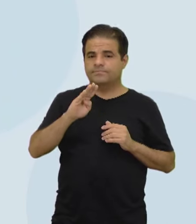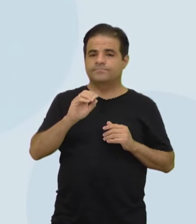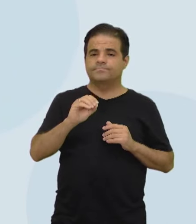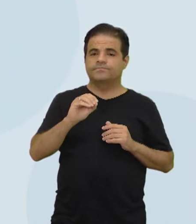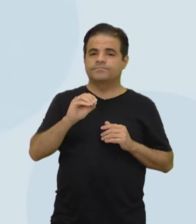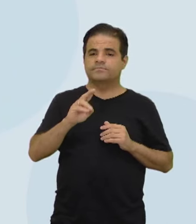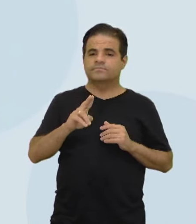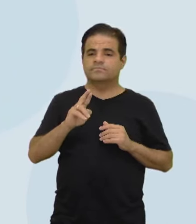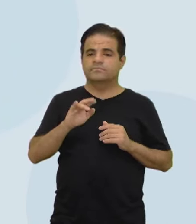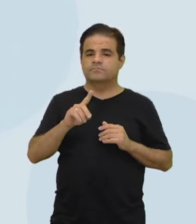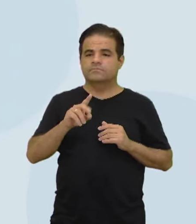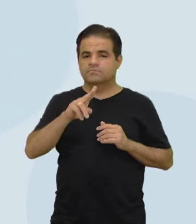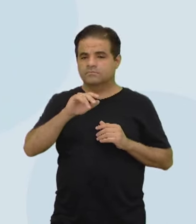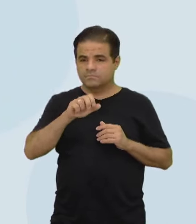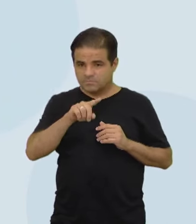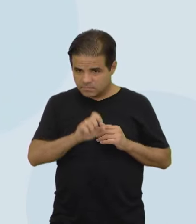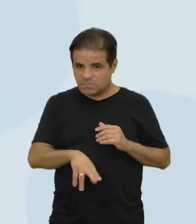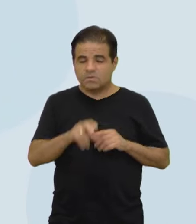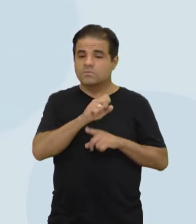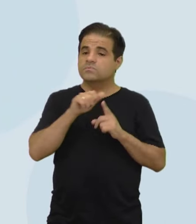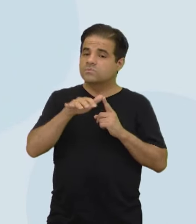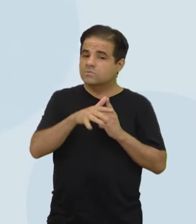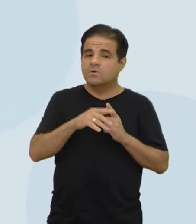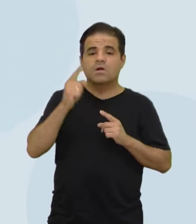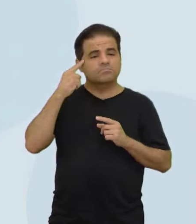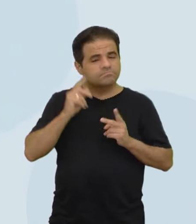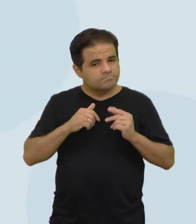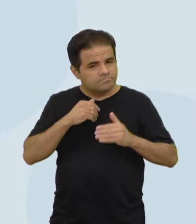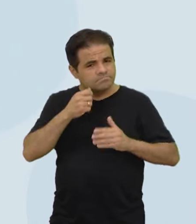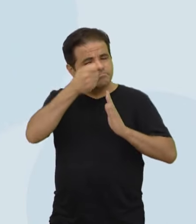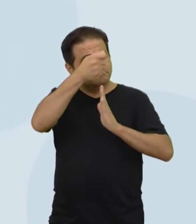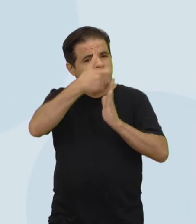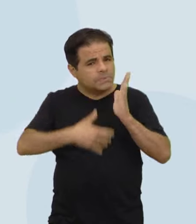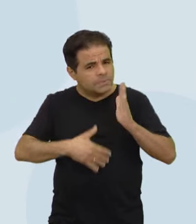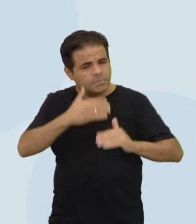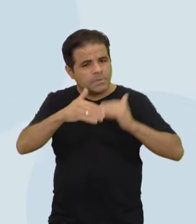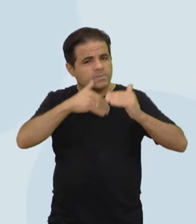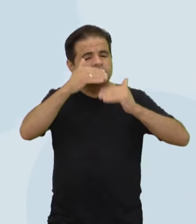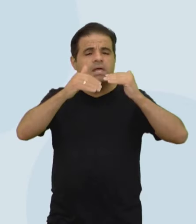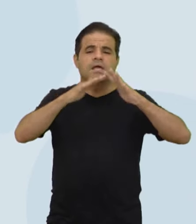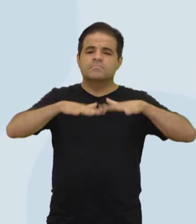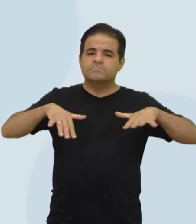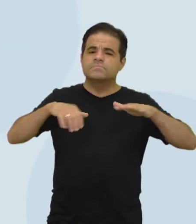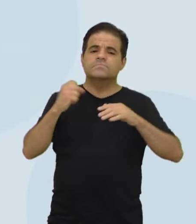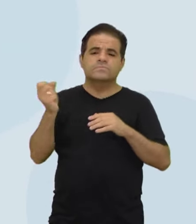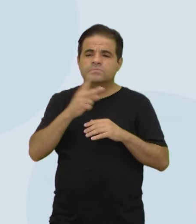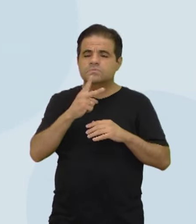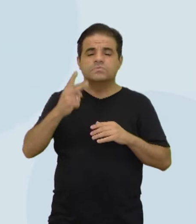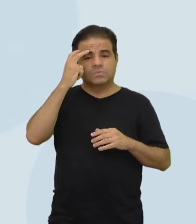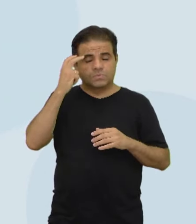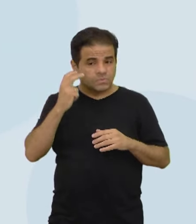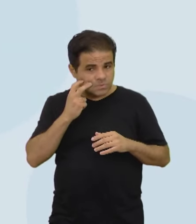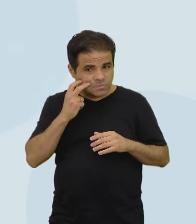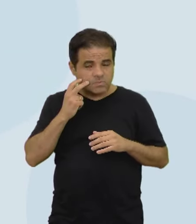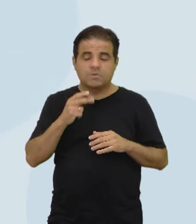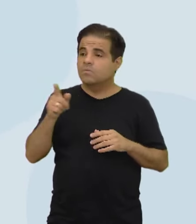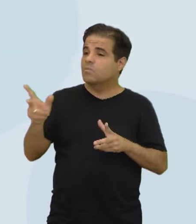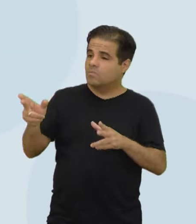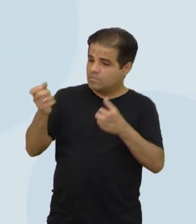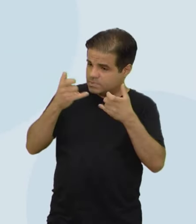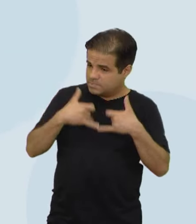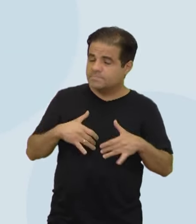sociólogo, para descrever o processo onde a gente perpetua, né, determinados valores culturais. Que foi o que você estava